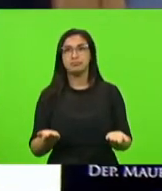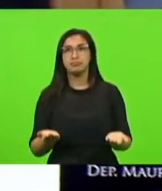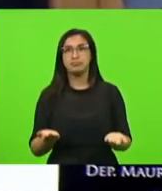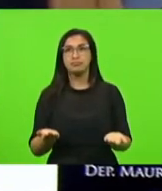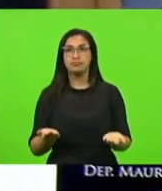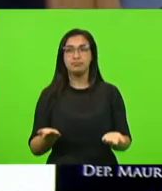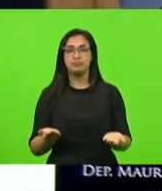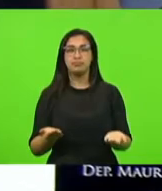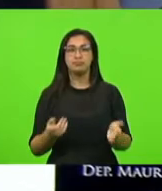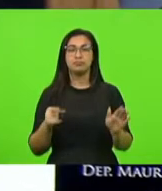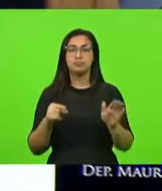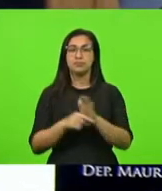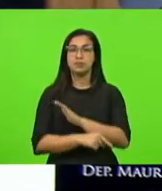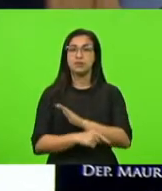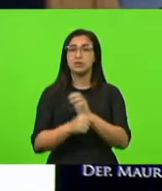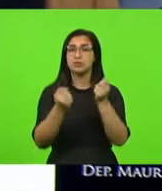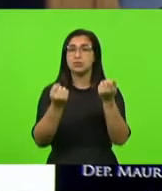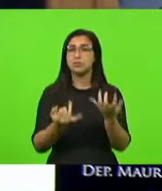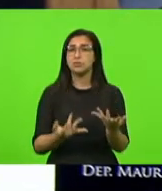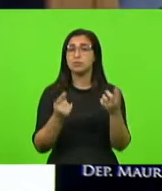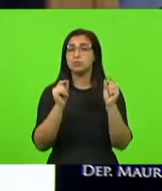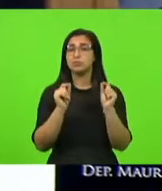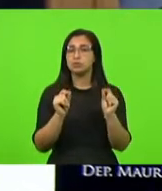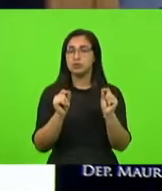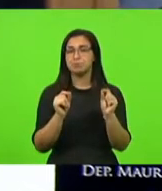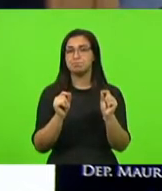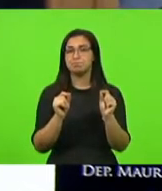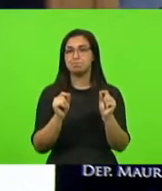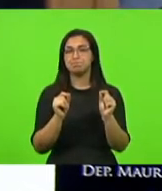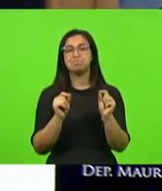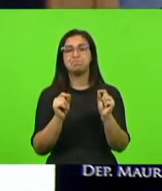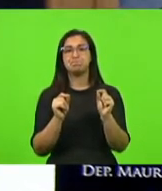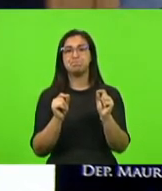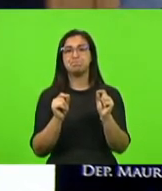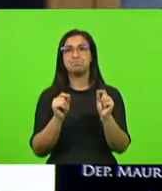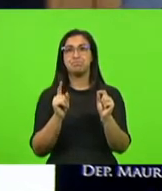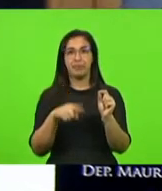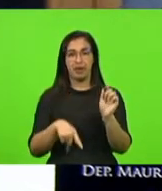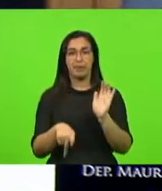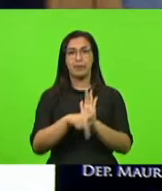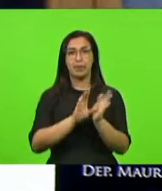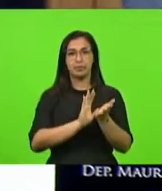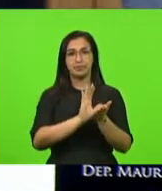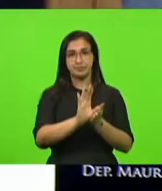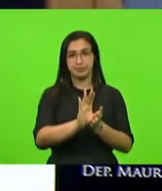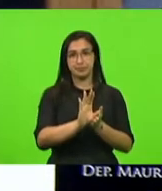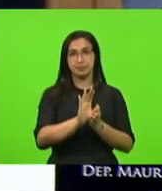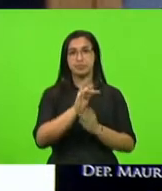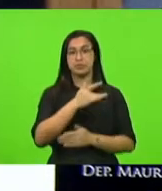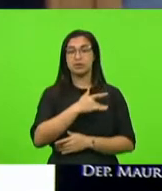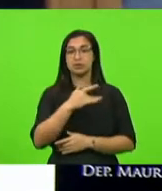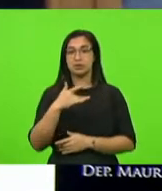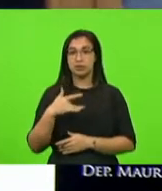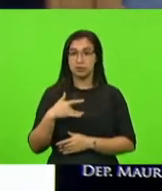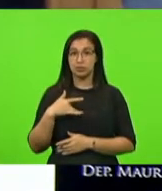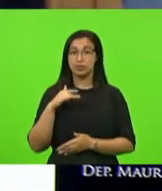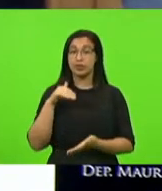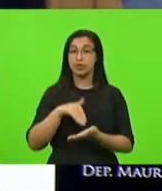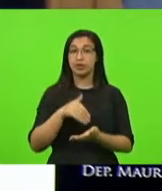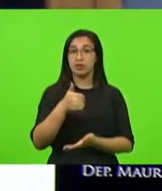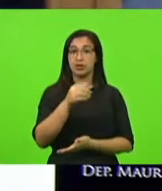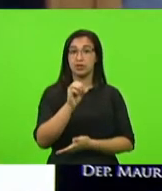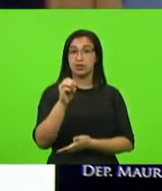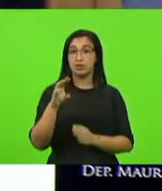seus incisos, o que diz? Diz que será destinado para a saúde até 10 emendas individuais. E só